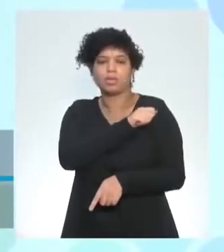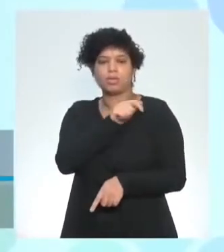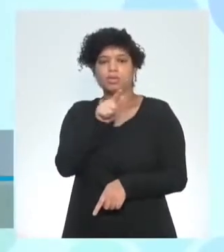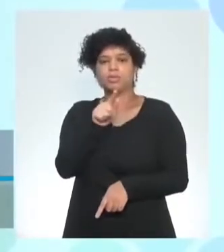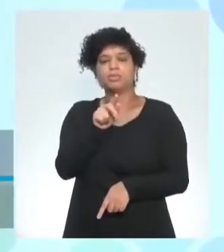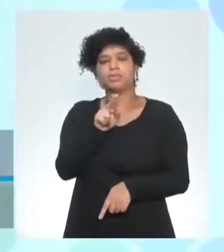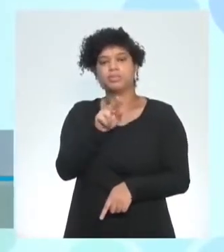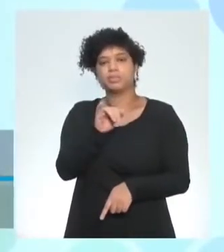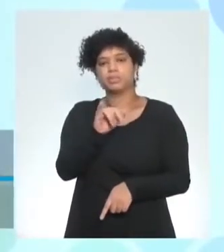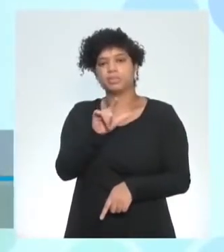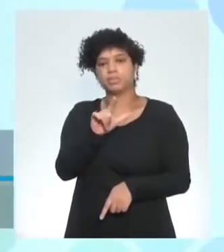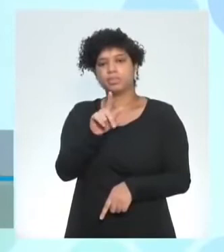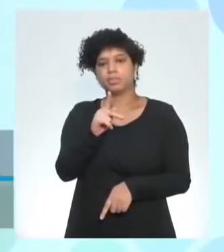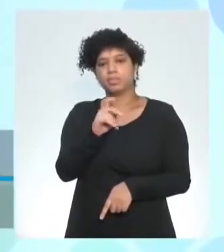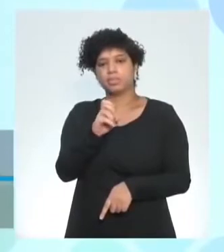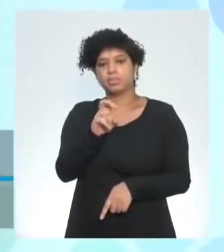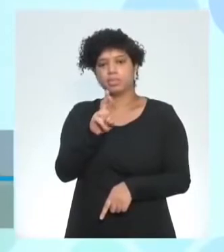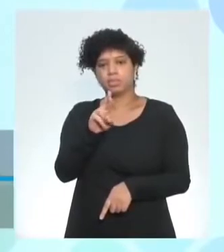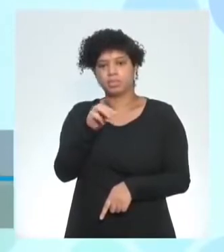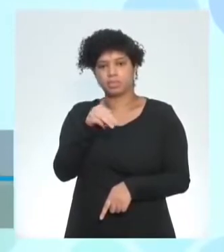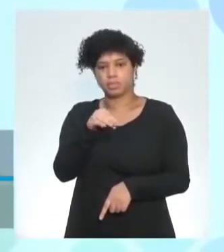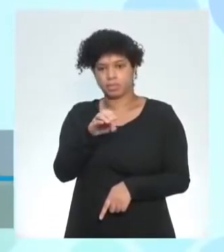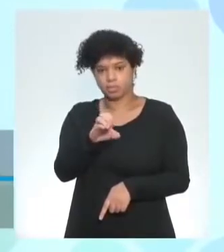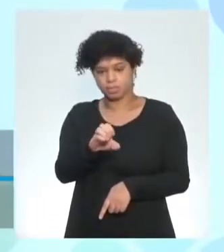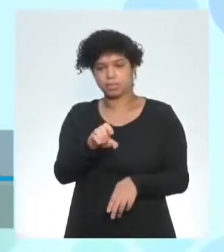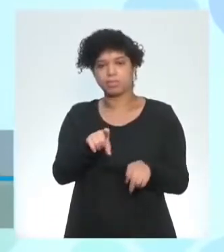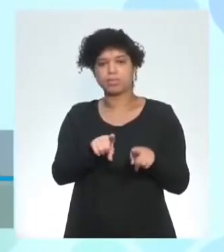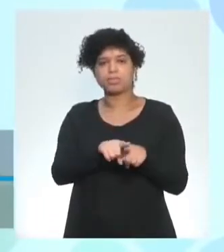professora Rosana, o do PEI Carlos